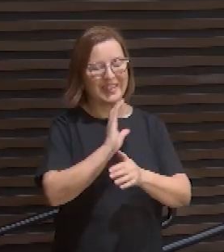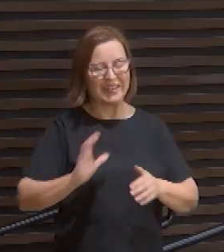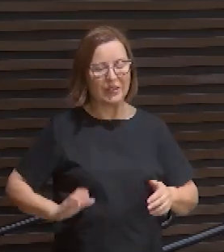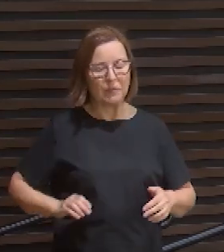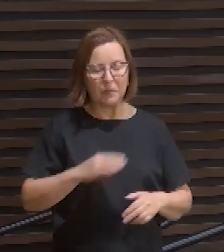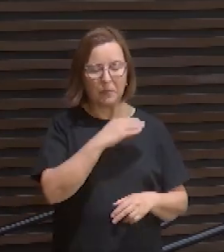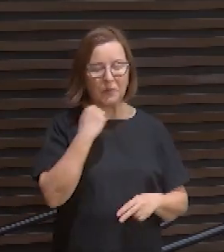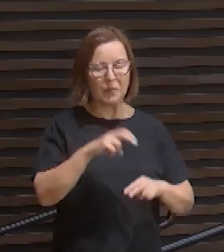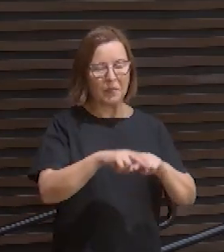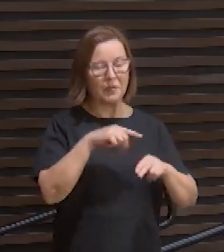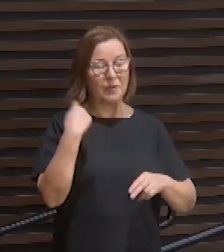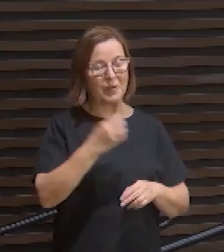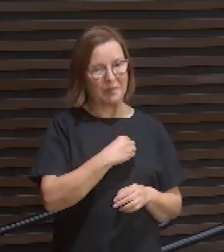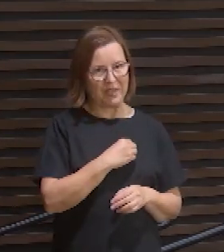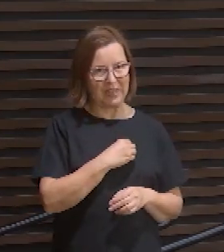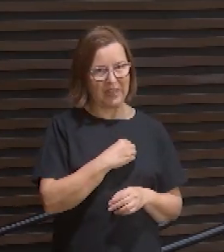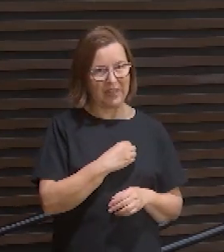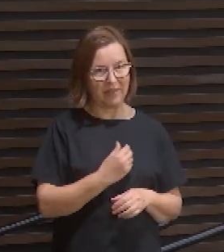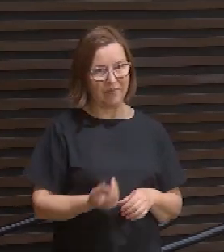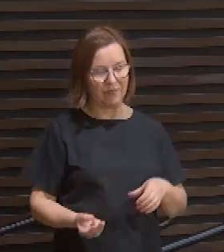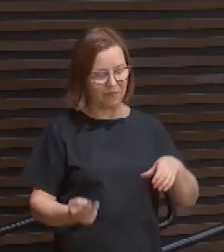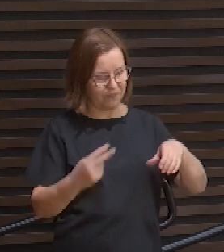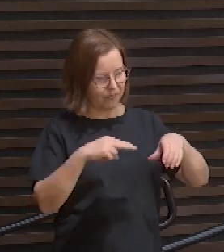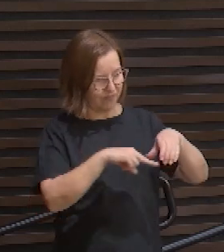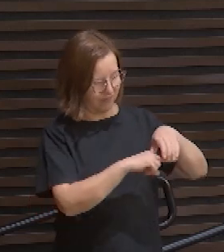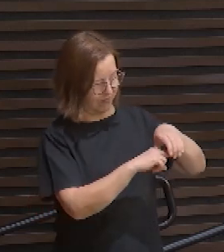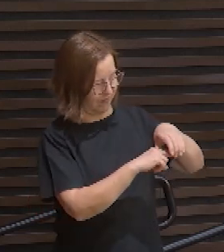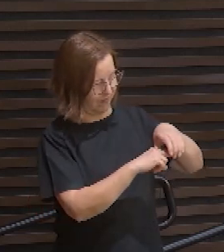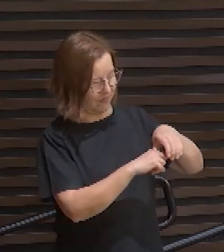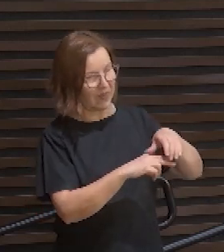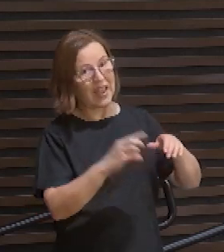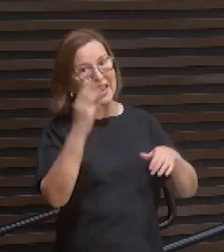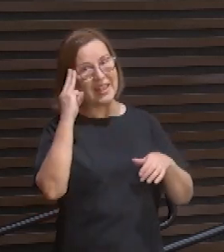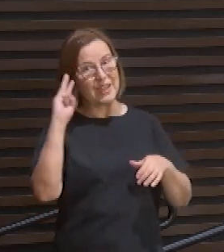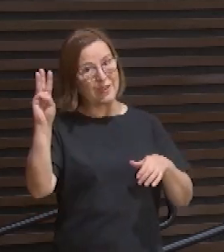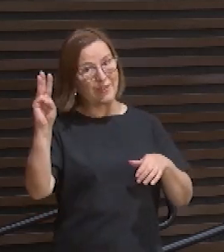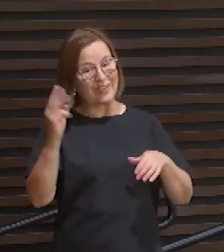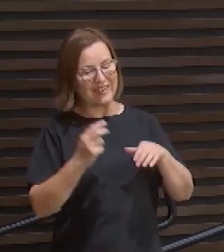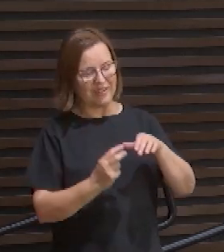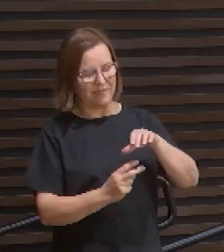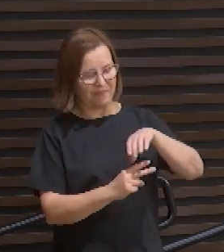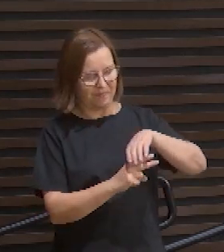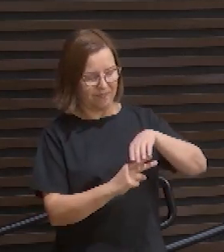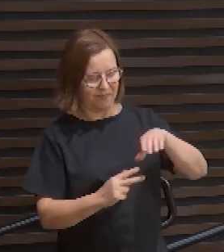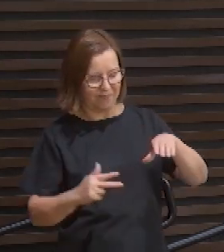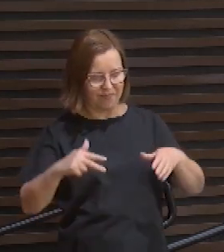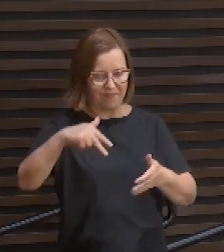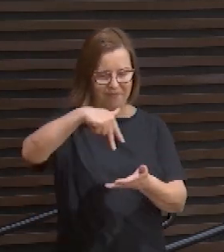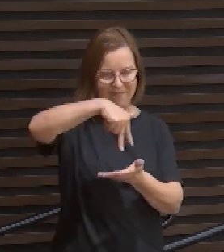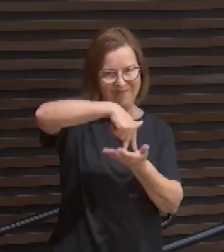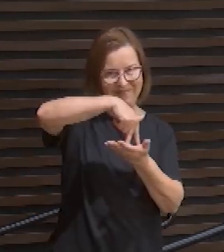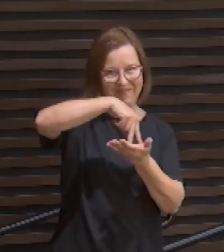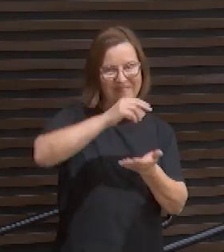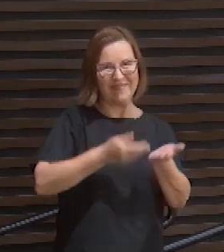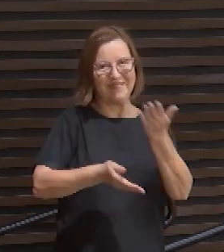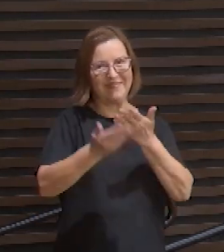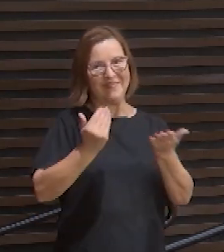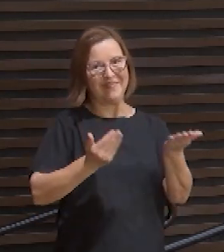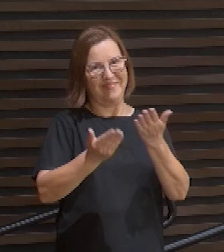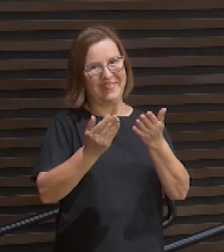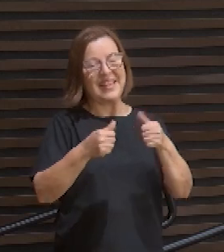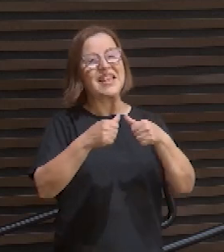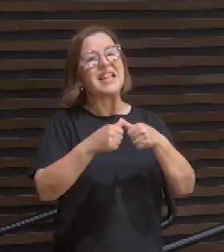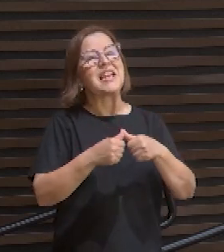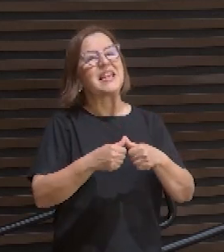nossos pecados, ele foi sepultado e ao 3º dia ele foi ressuscitado. Esse é o Evangelho.